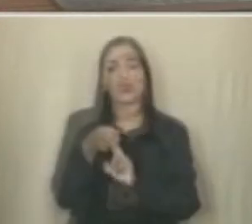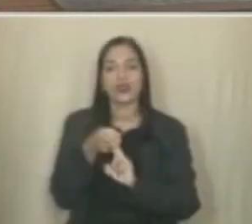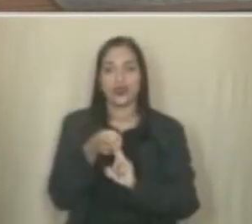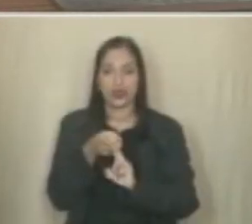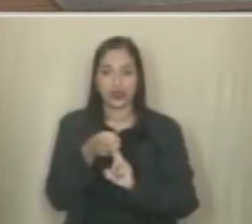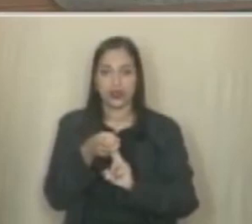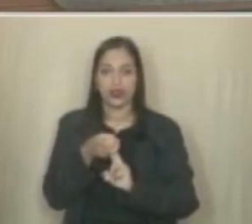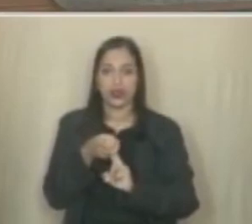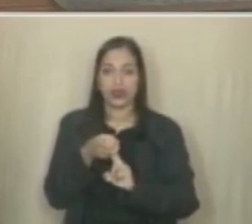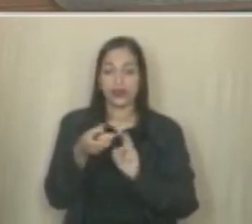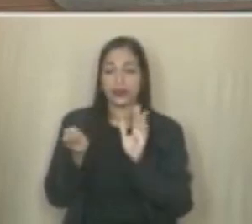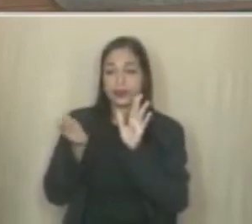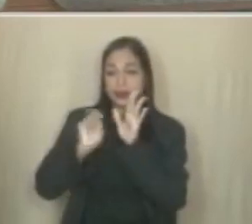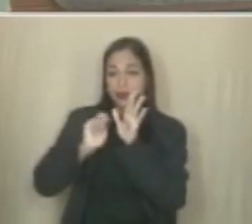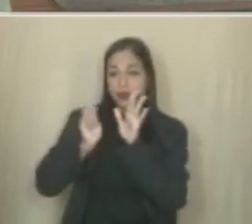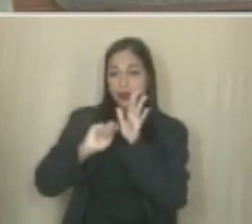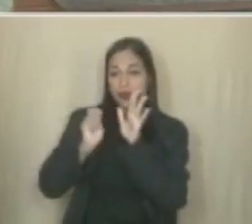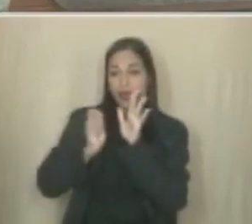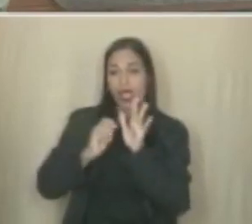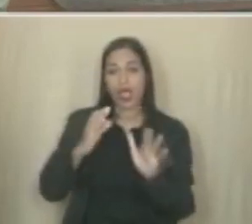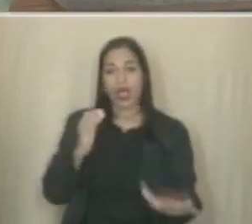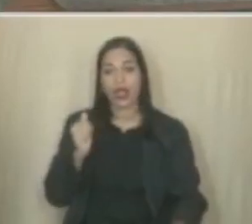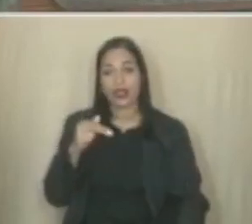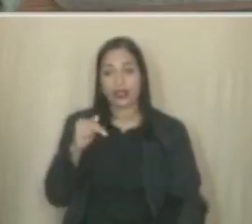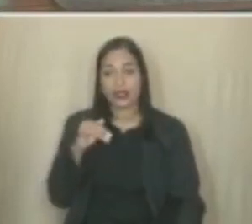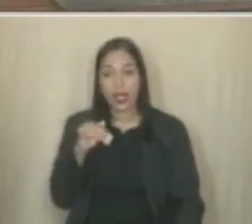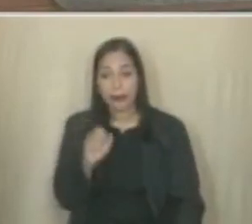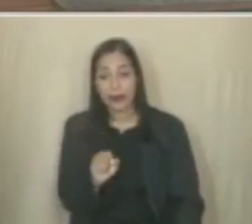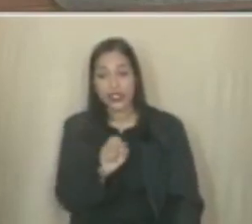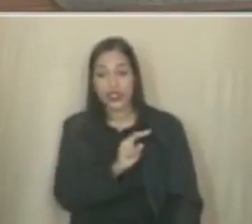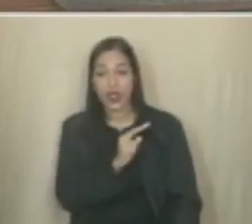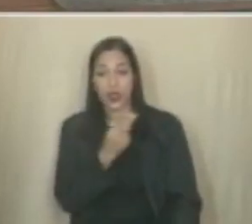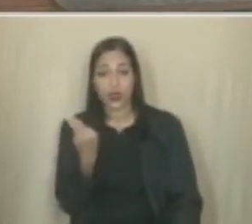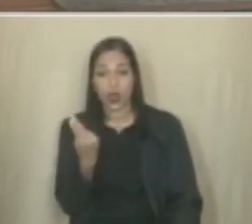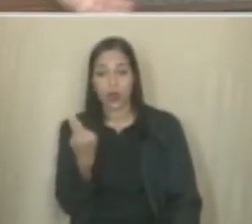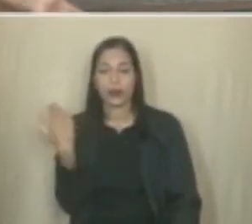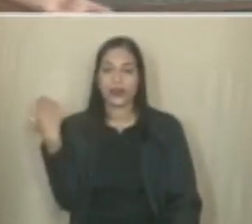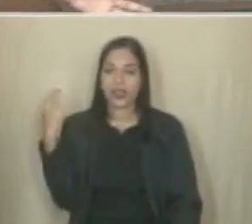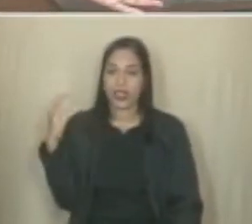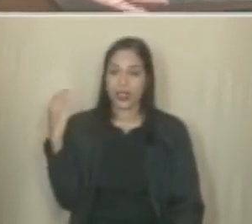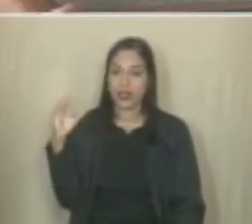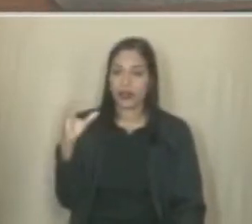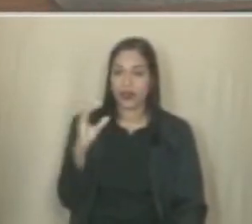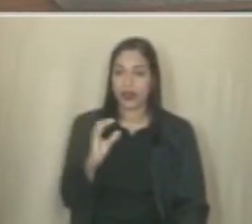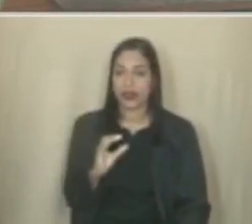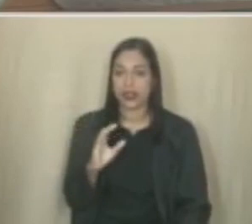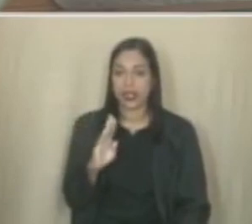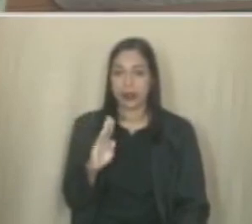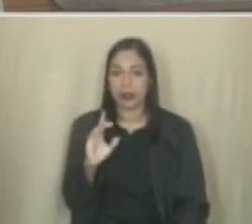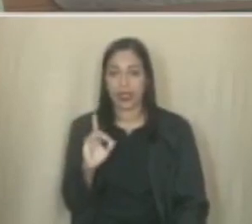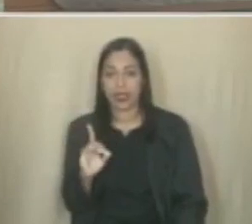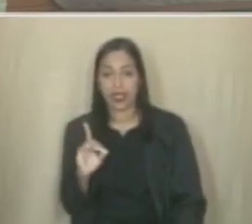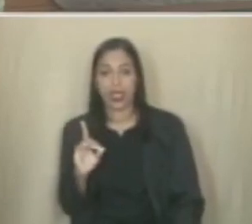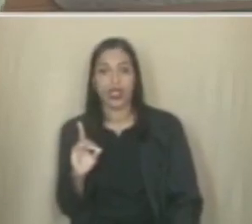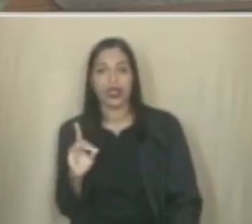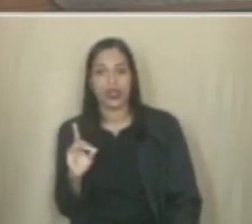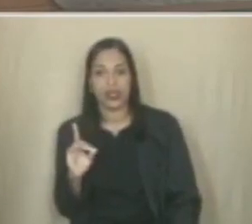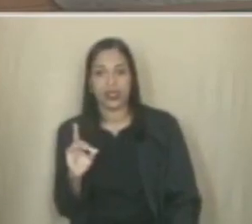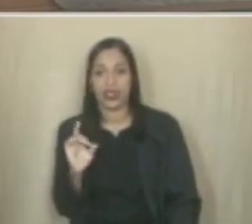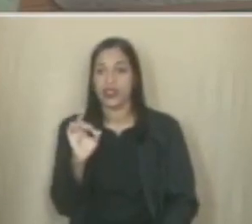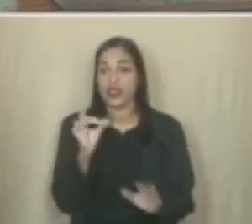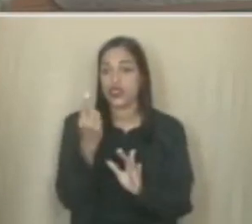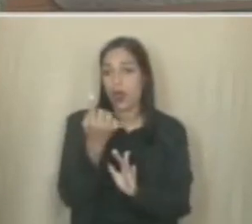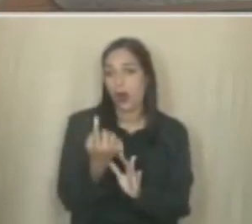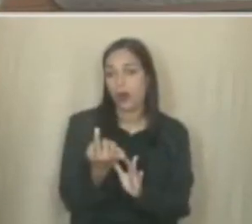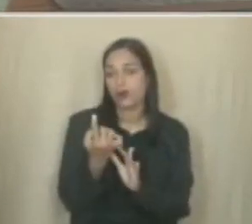estudam. Cannabis é só um nome científico. O CBD, que quando eu conheci a primeira vez, é só um dos componentes.